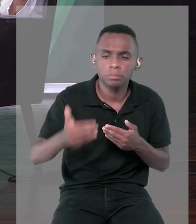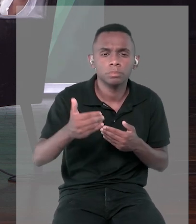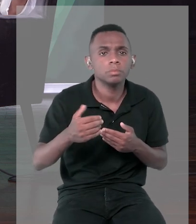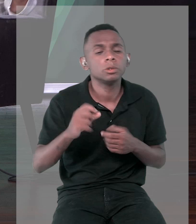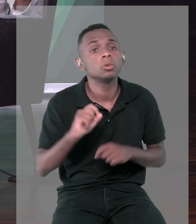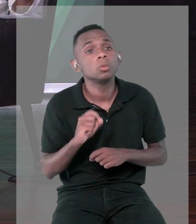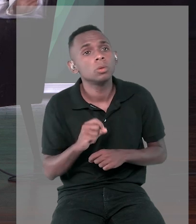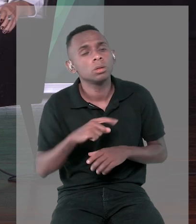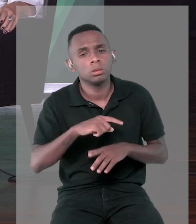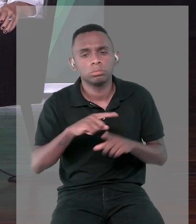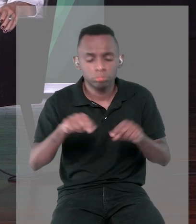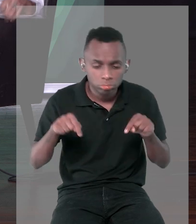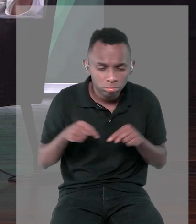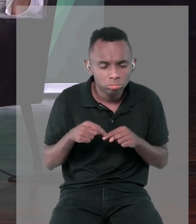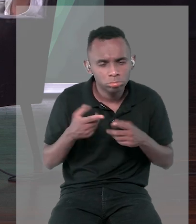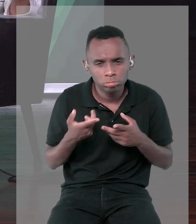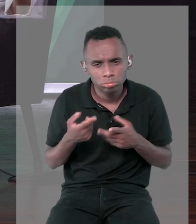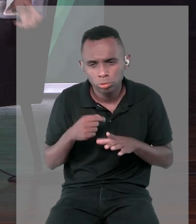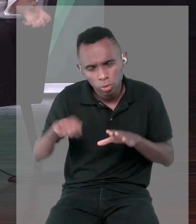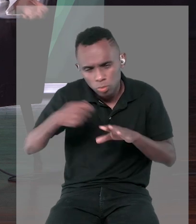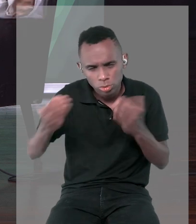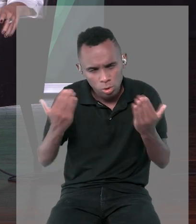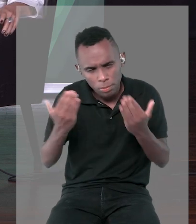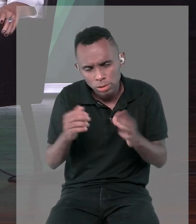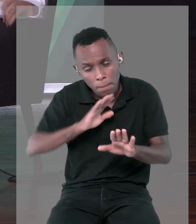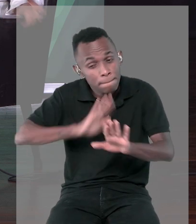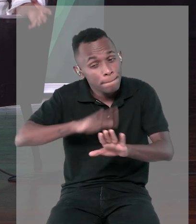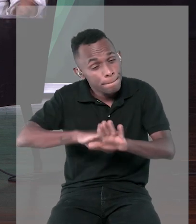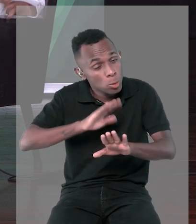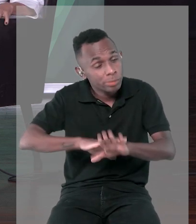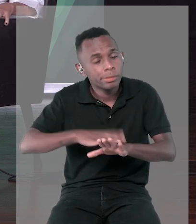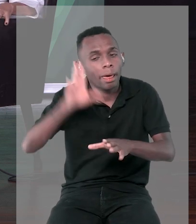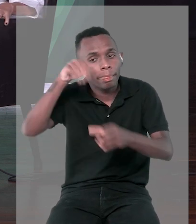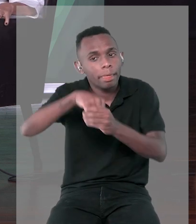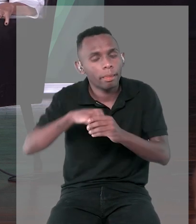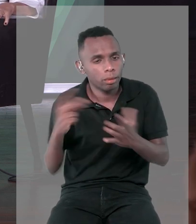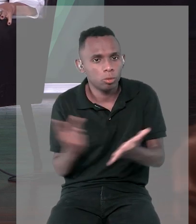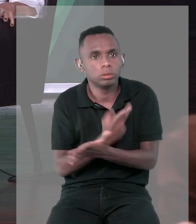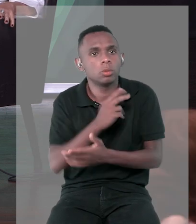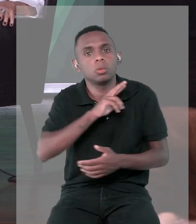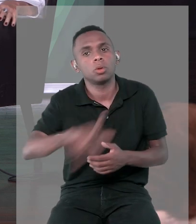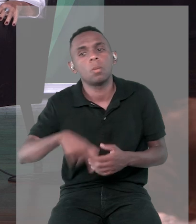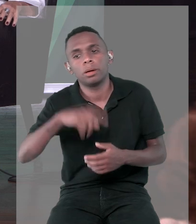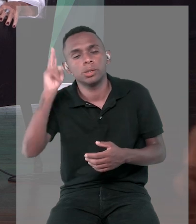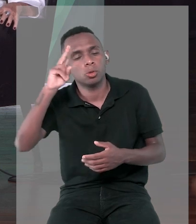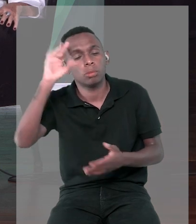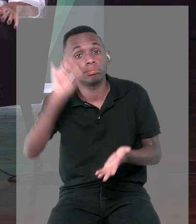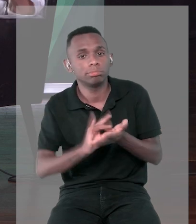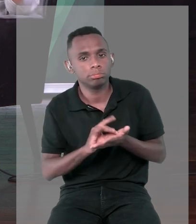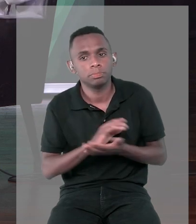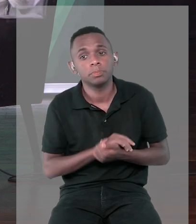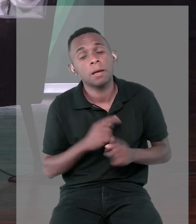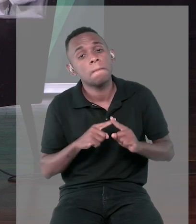do quê? Da cozinha, né? A partir dos bastidores, né? Do de dentro, né? Não é a história oficial, vamos dizer